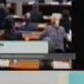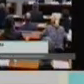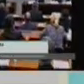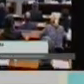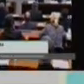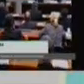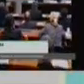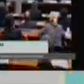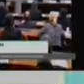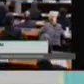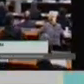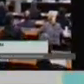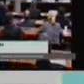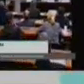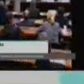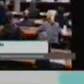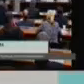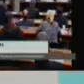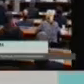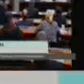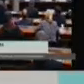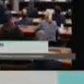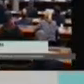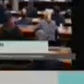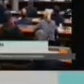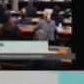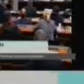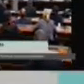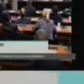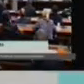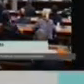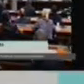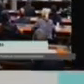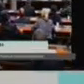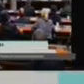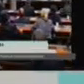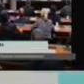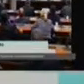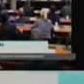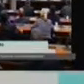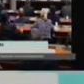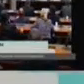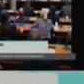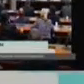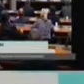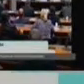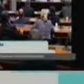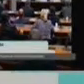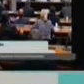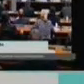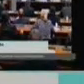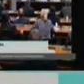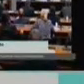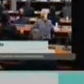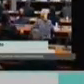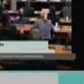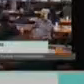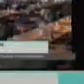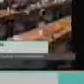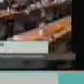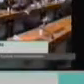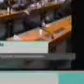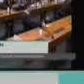nossas demandas, por compreender que estamos avançando, sim, mas, neste caso, precisamos avançar muito